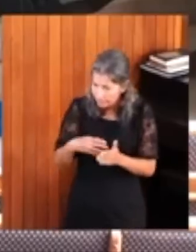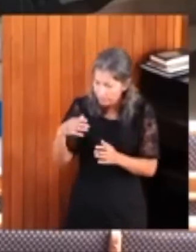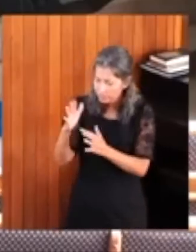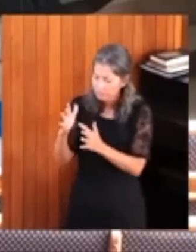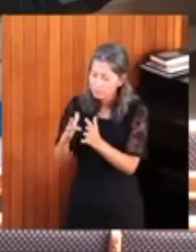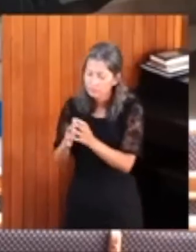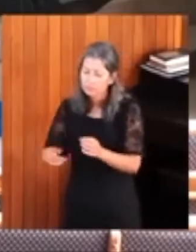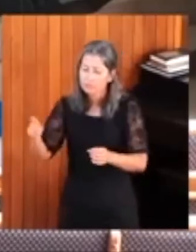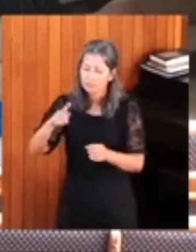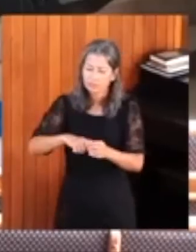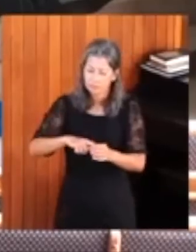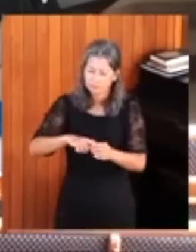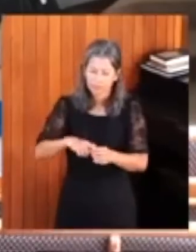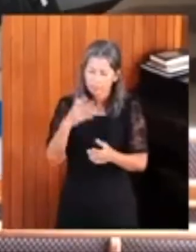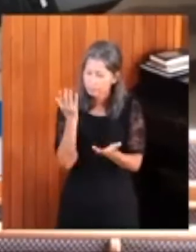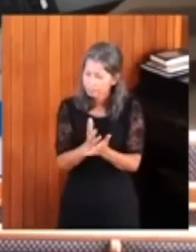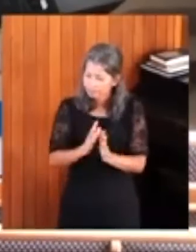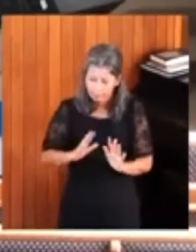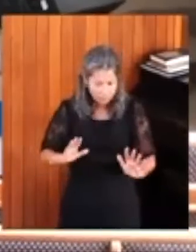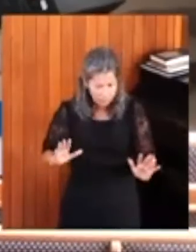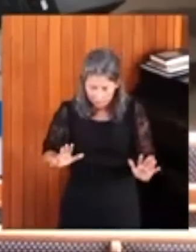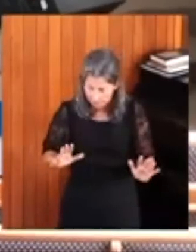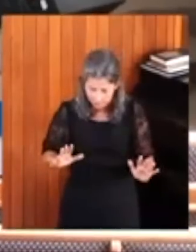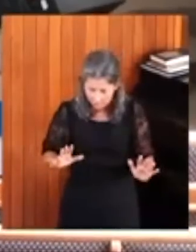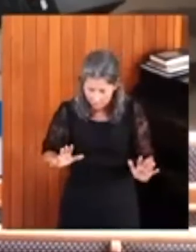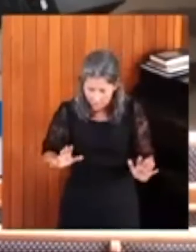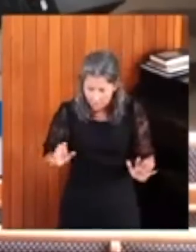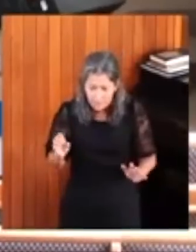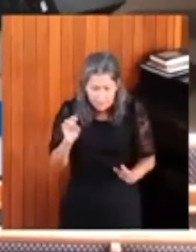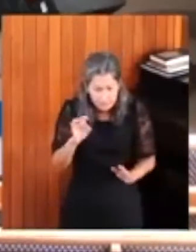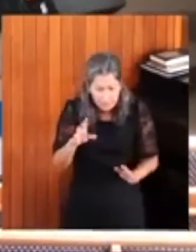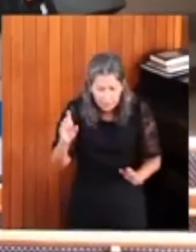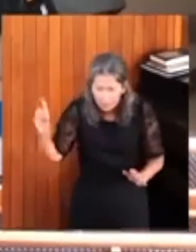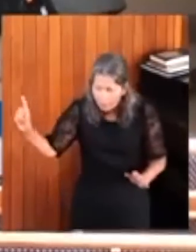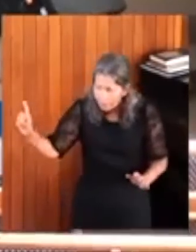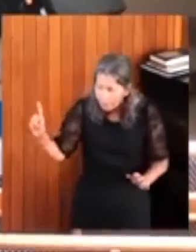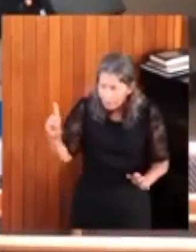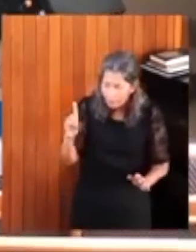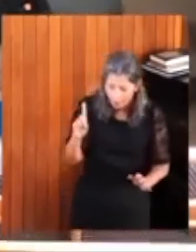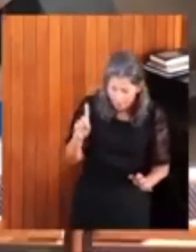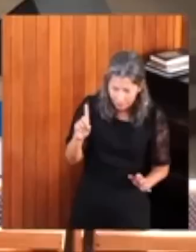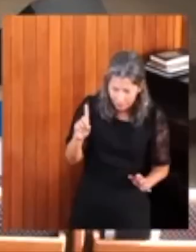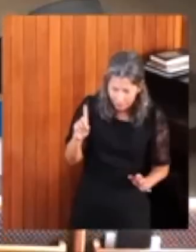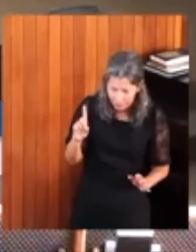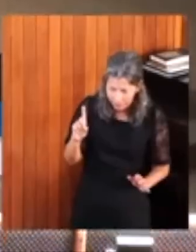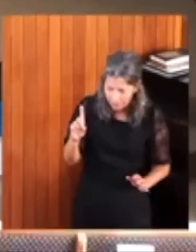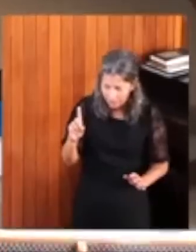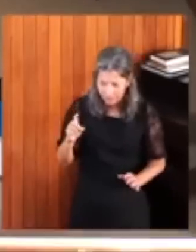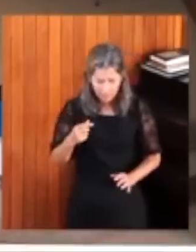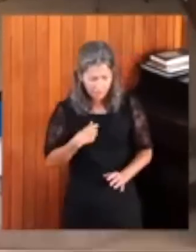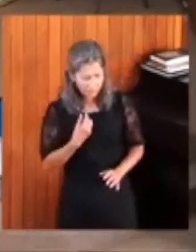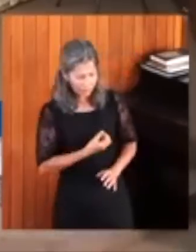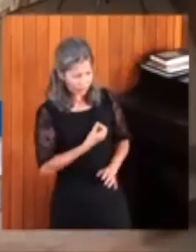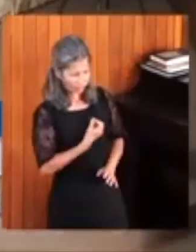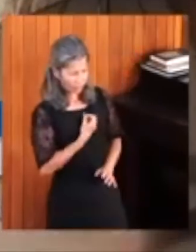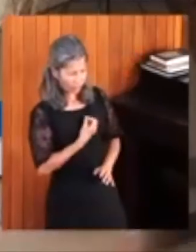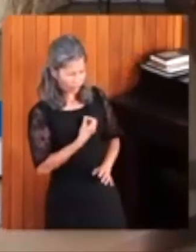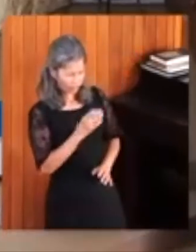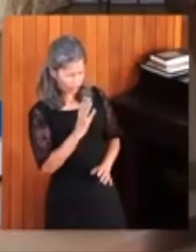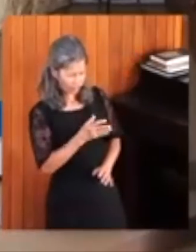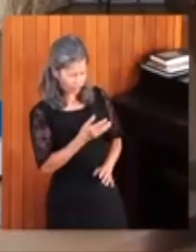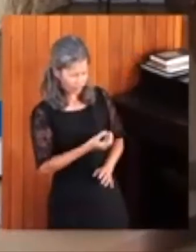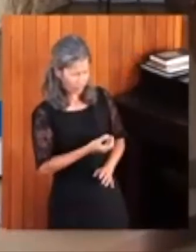cama. Os mortos estão dormindo. E que se aparece alguém dizendo que é morto, não é morto, é diabo. São os anjos do mal. Os